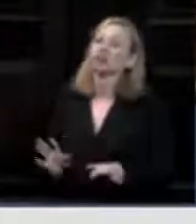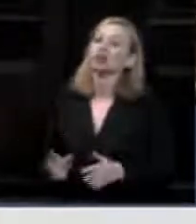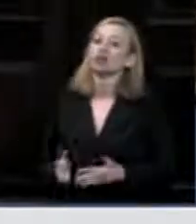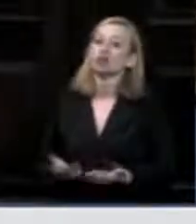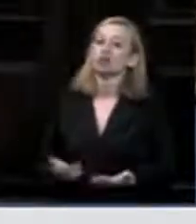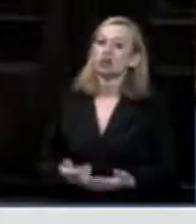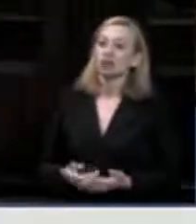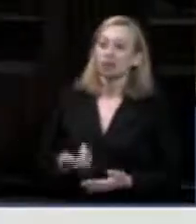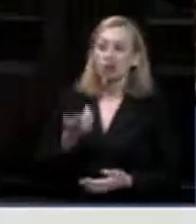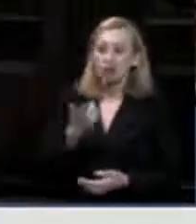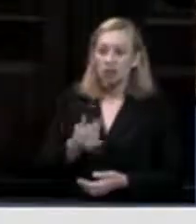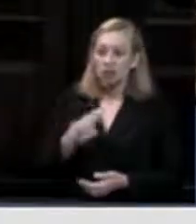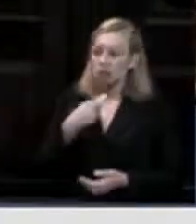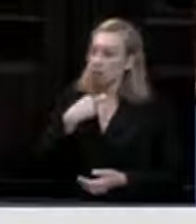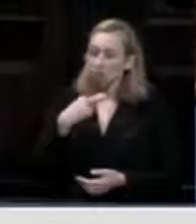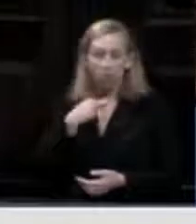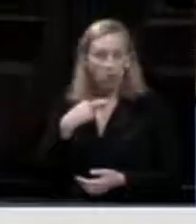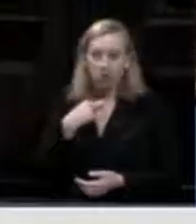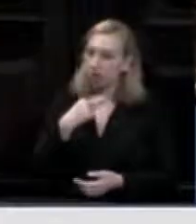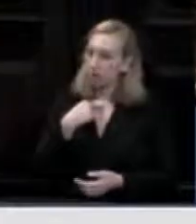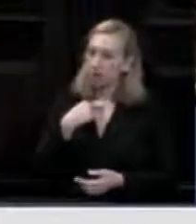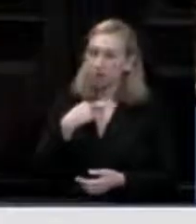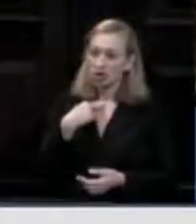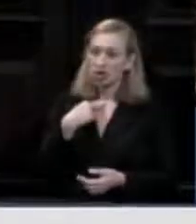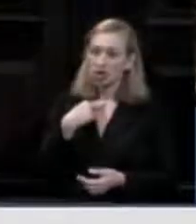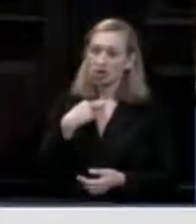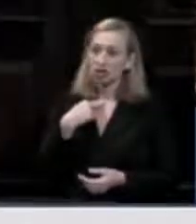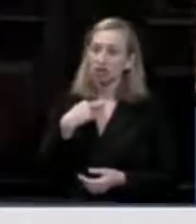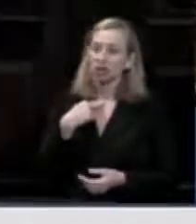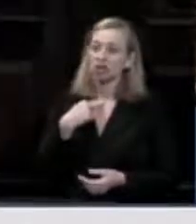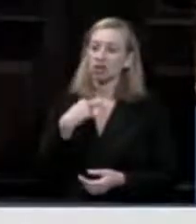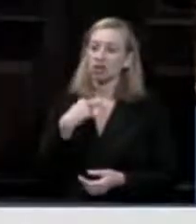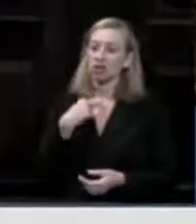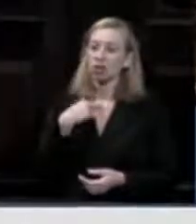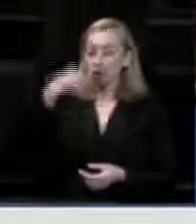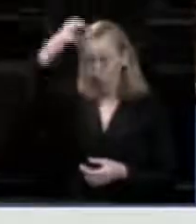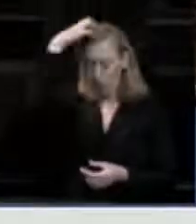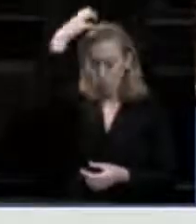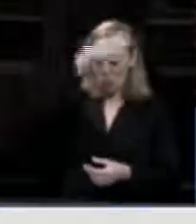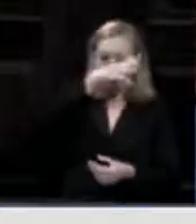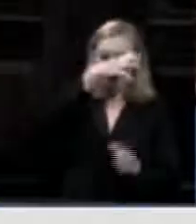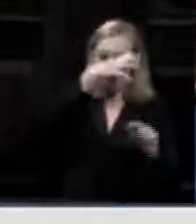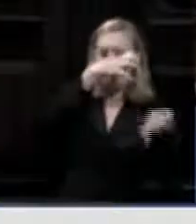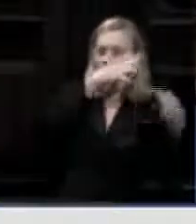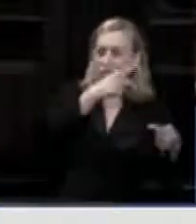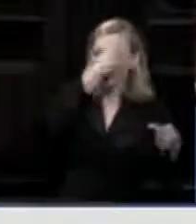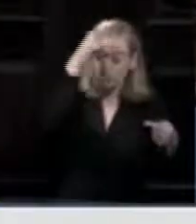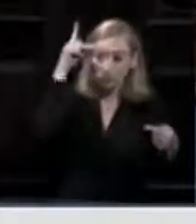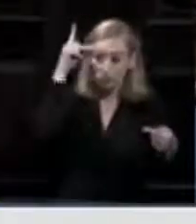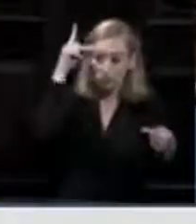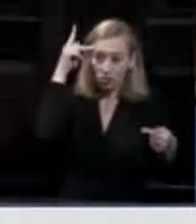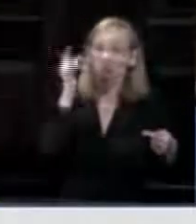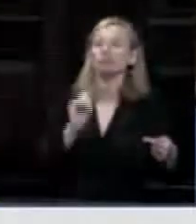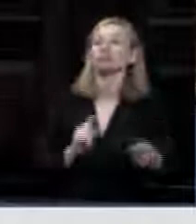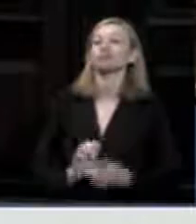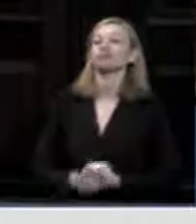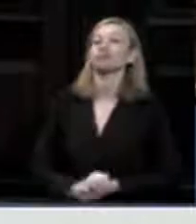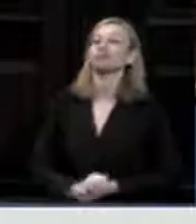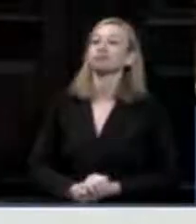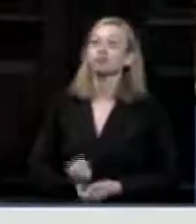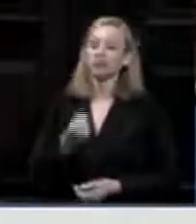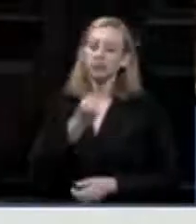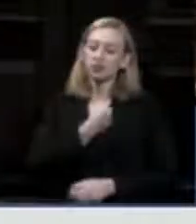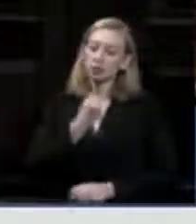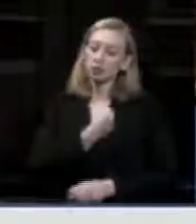podem deixar de serem responsabilizados pelo que está acontecendo, porque por trás dos números